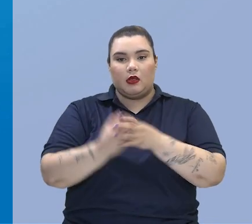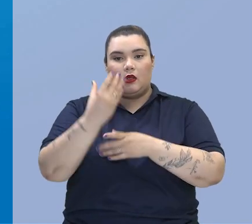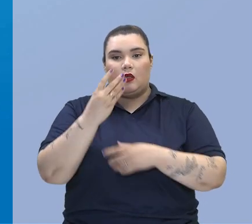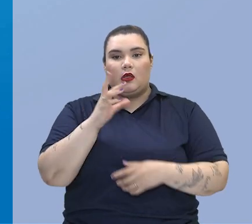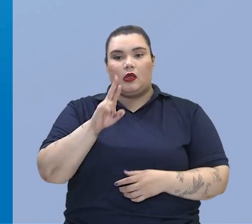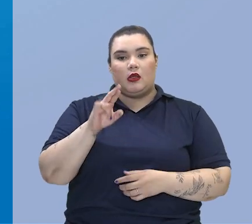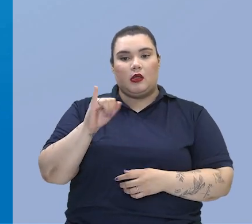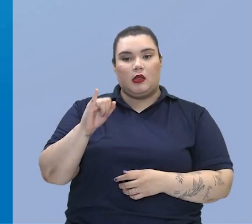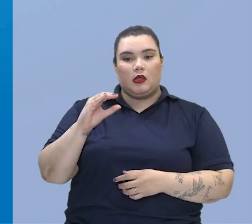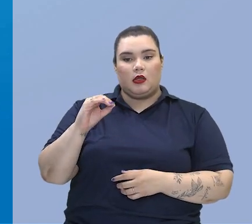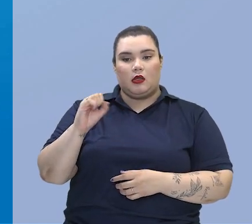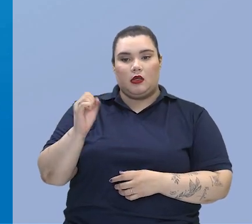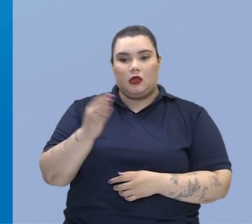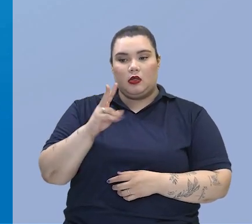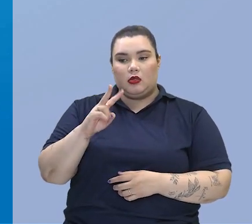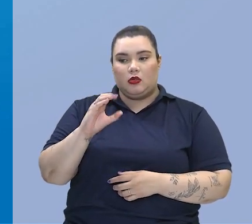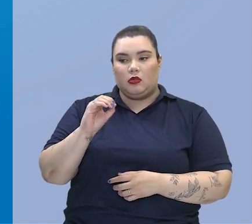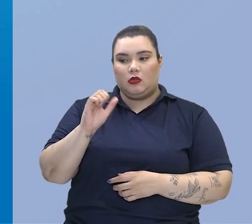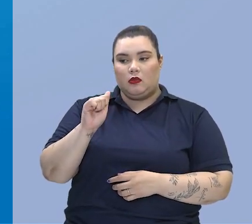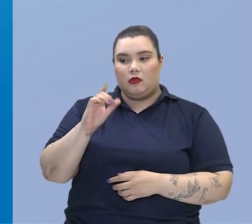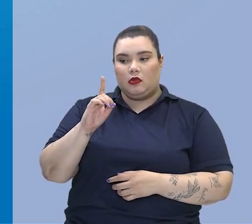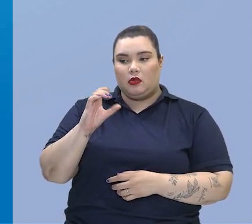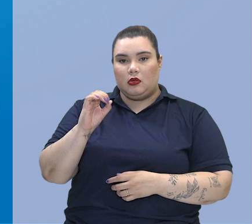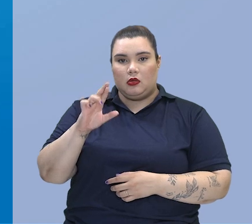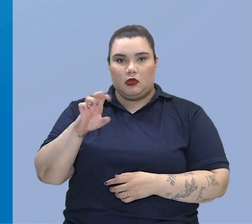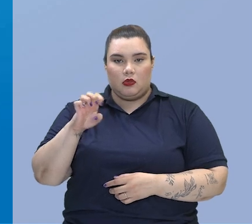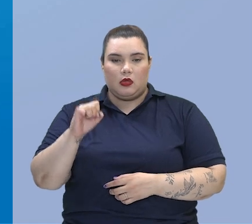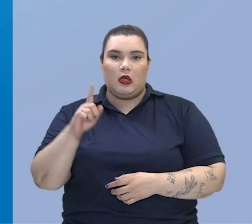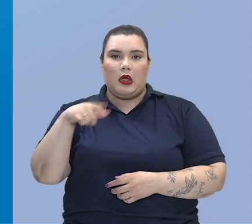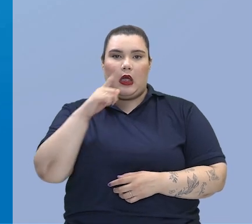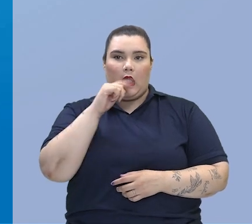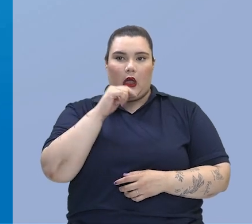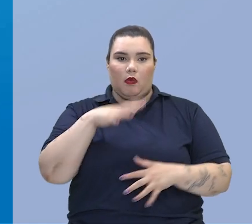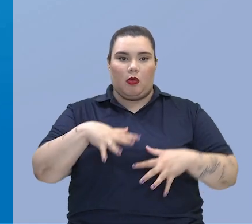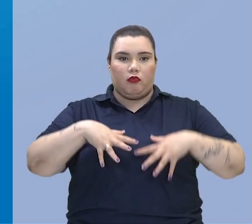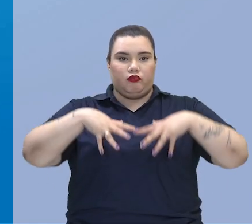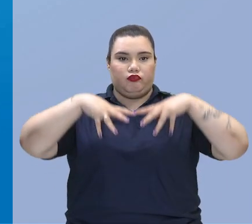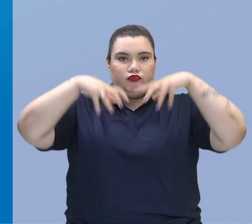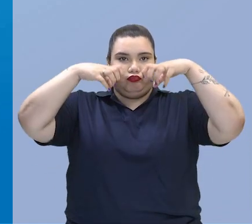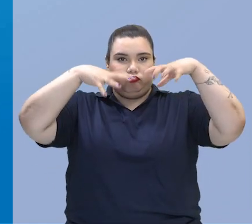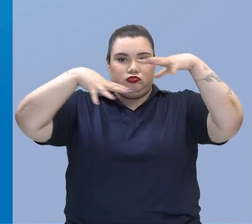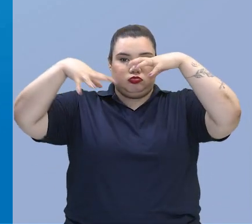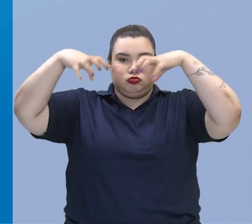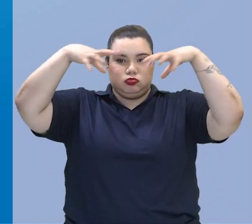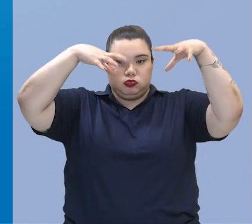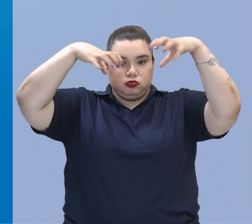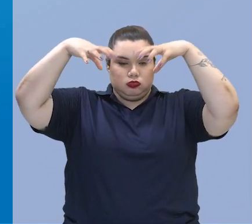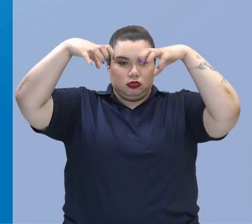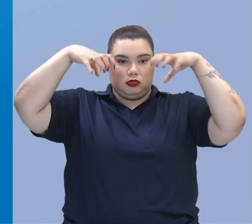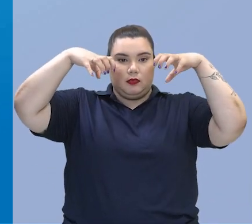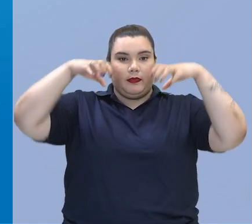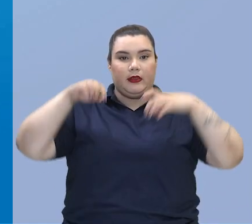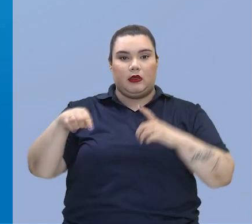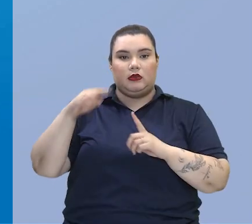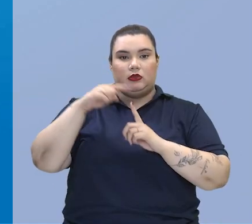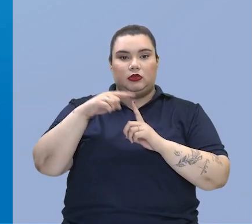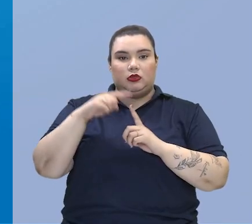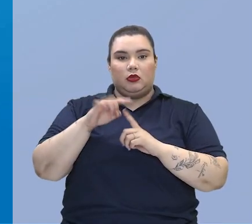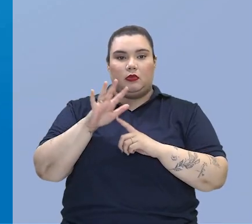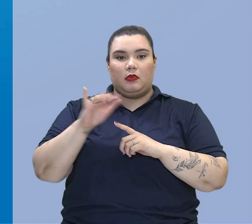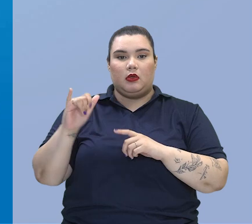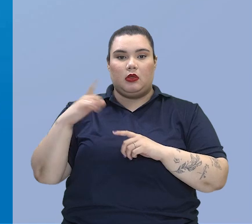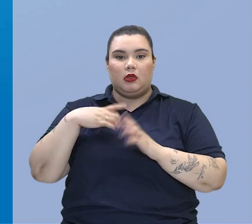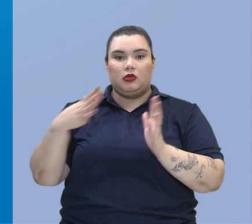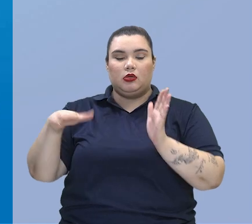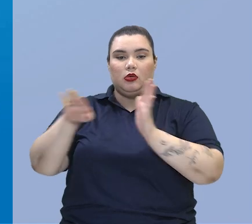que estão acima da nossa cabeça, é a umidade, certo? Passando, a gente verifica que essa umidade ela vai chegar até a chamada